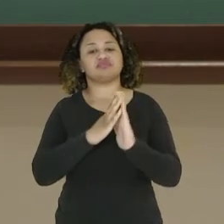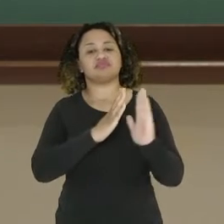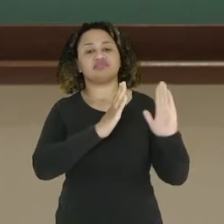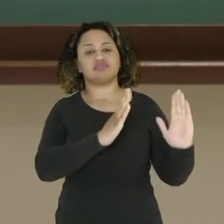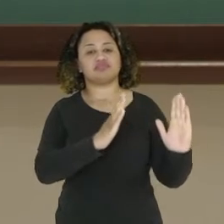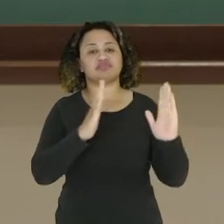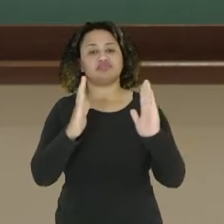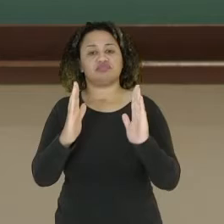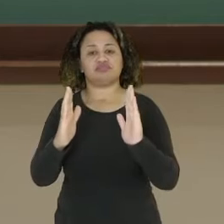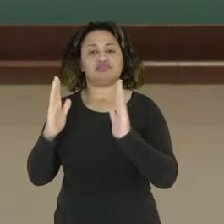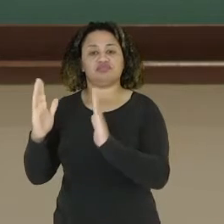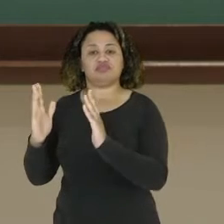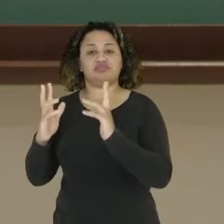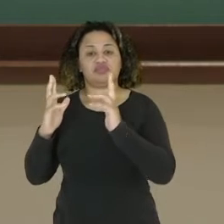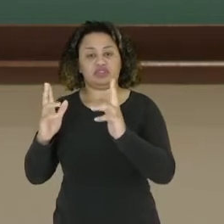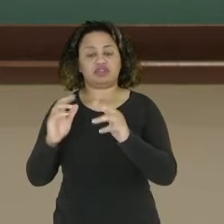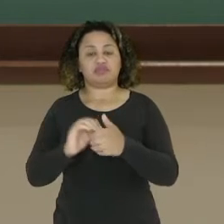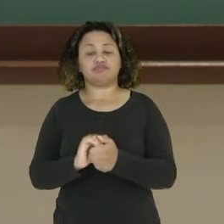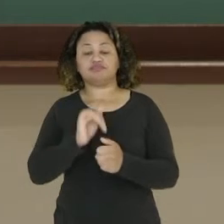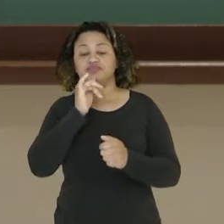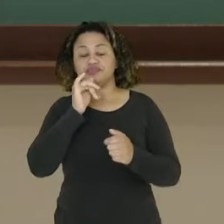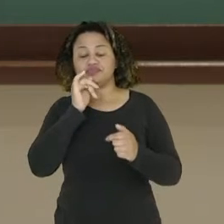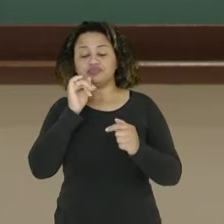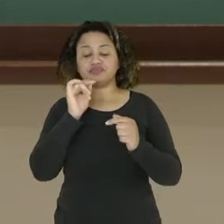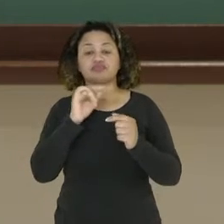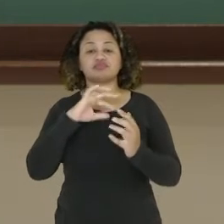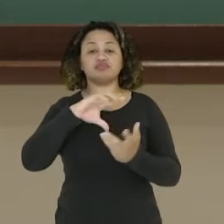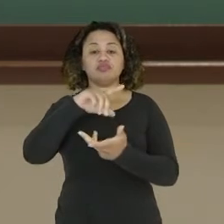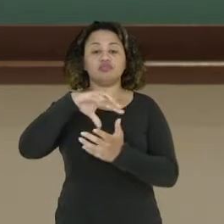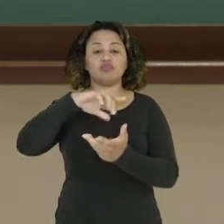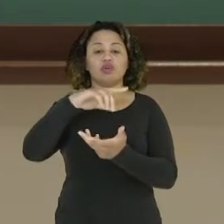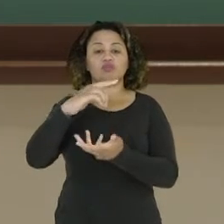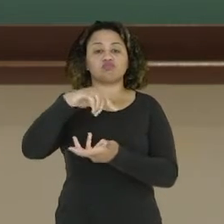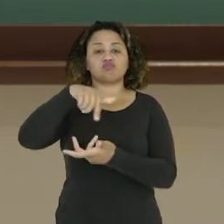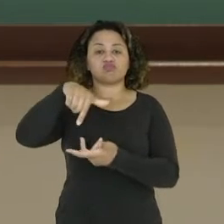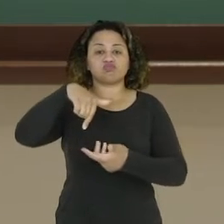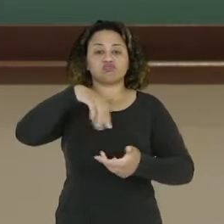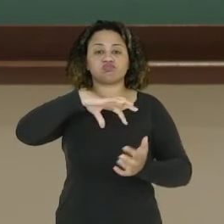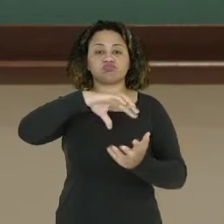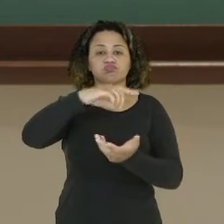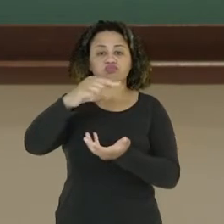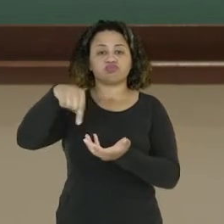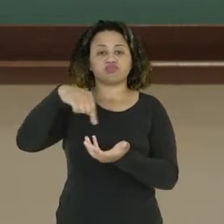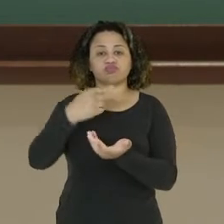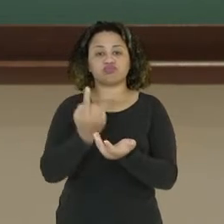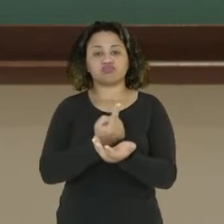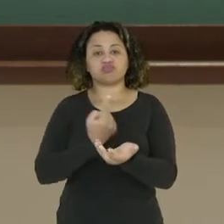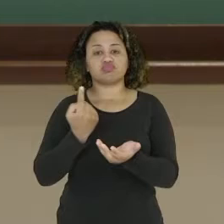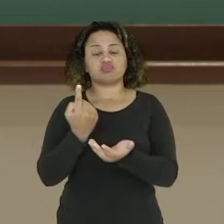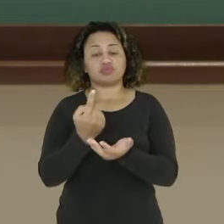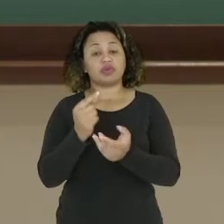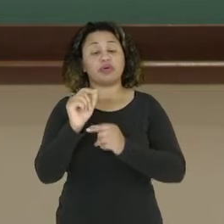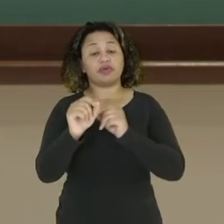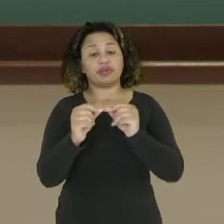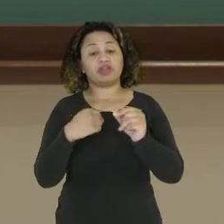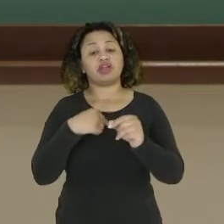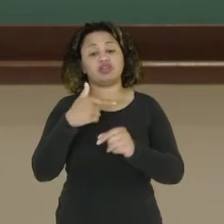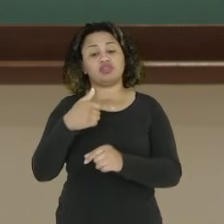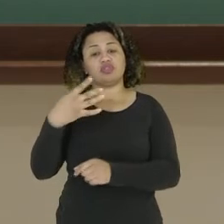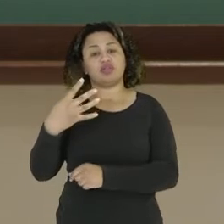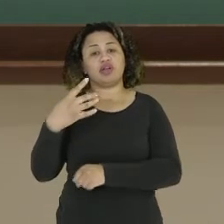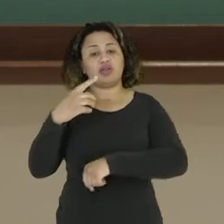Por exemplo, a rotação da Terra em torno do seu próprio eixo. A cada 24 horas e